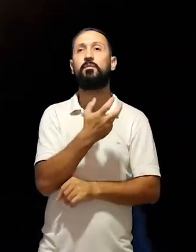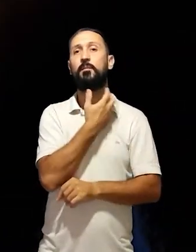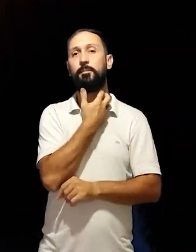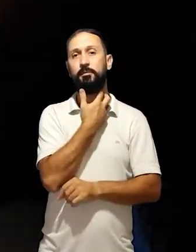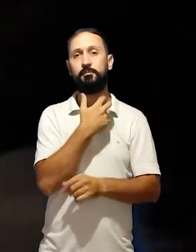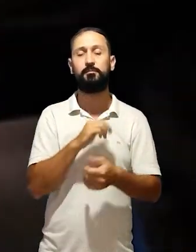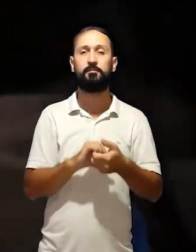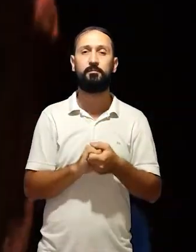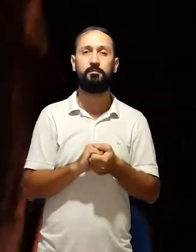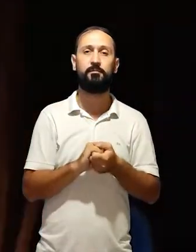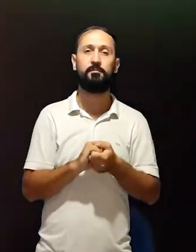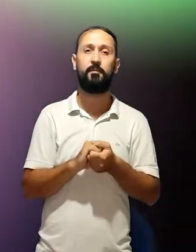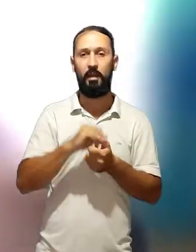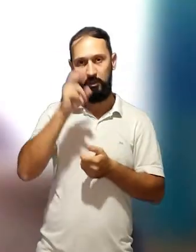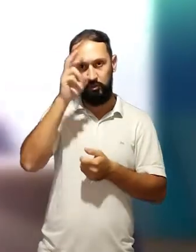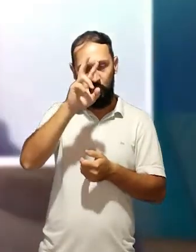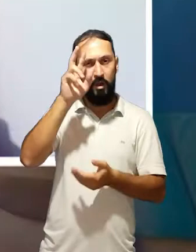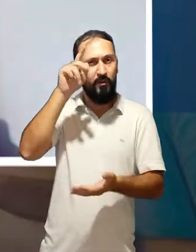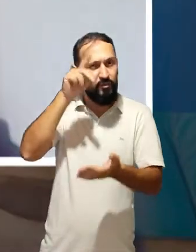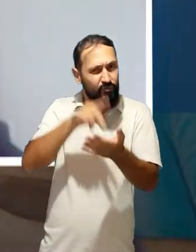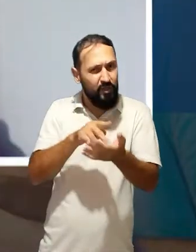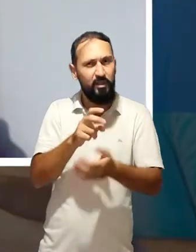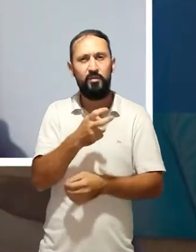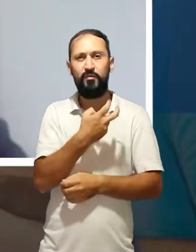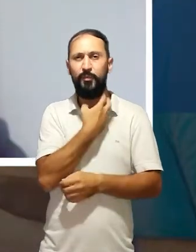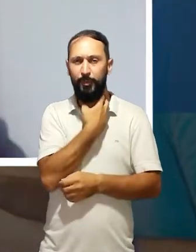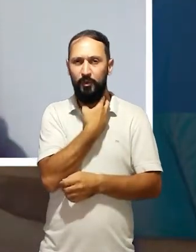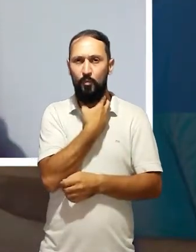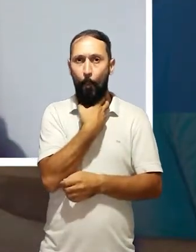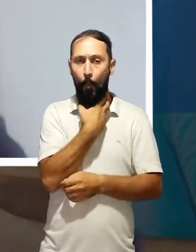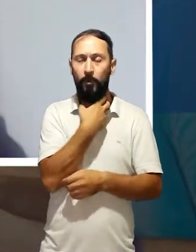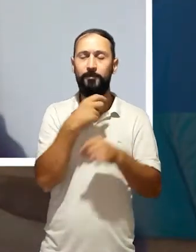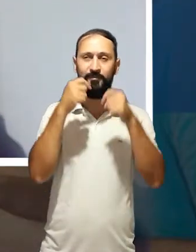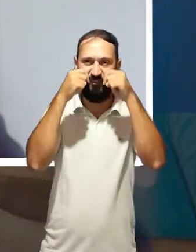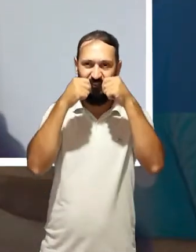um vampiro. A história dos vampiros, na verdade,